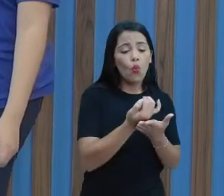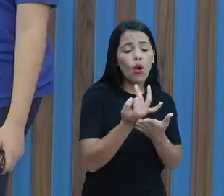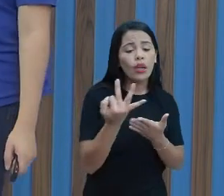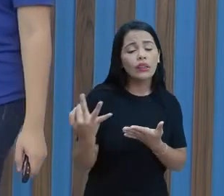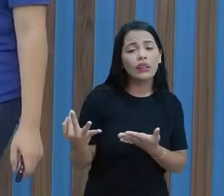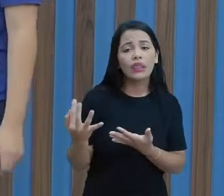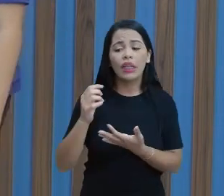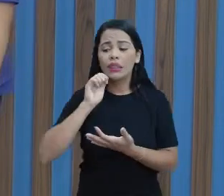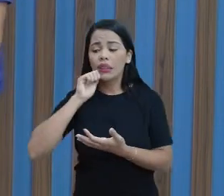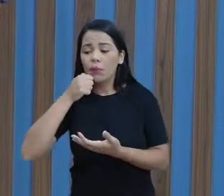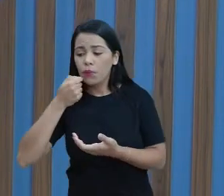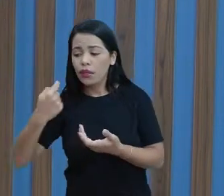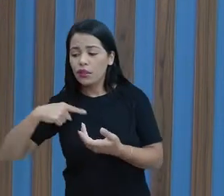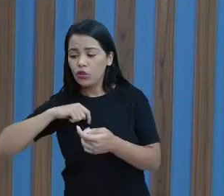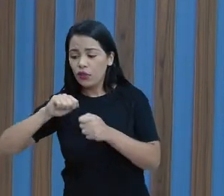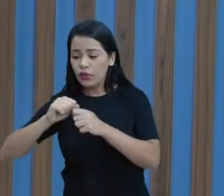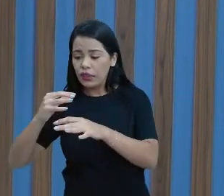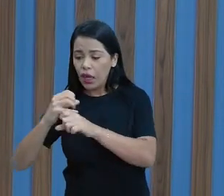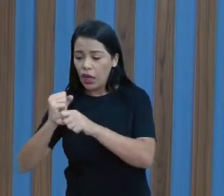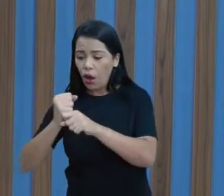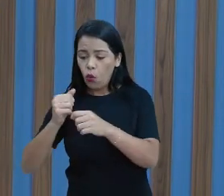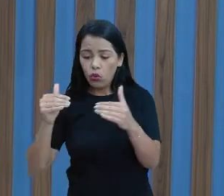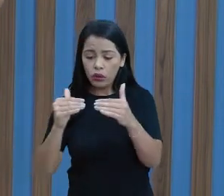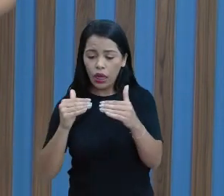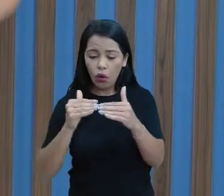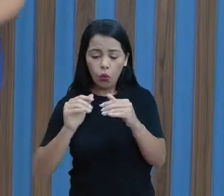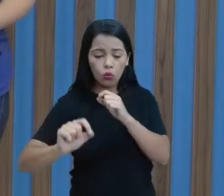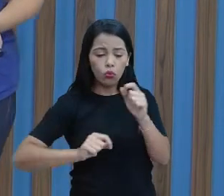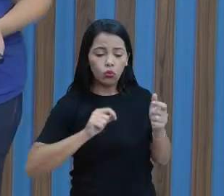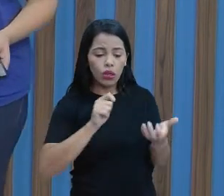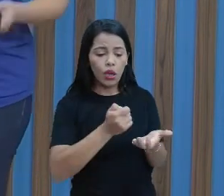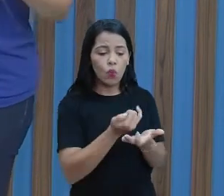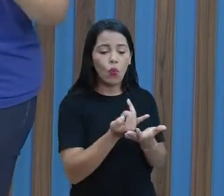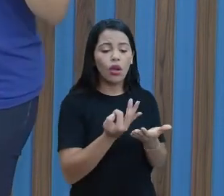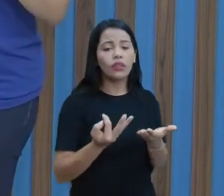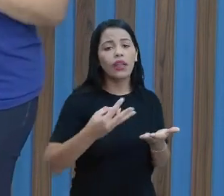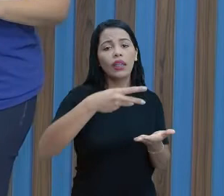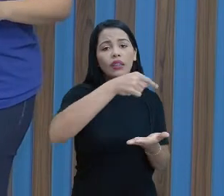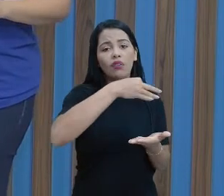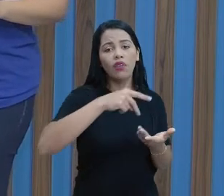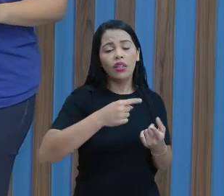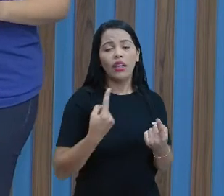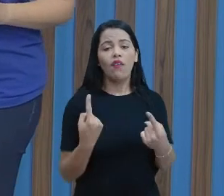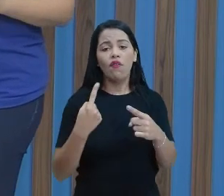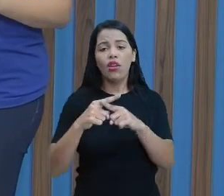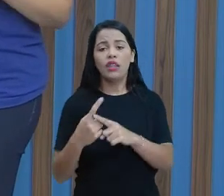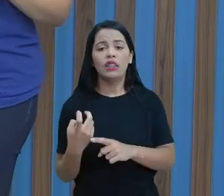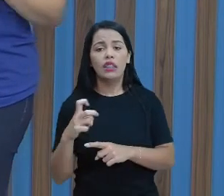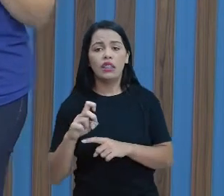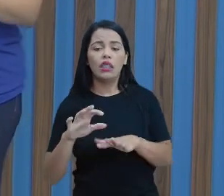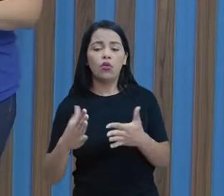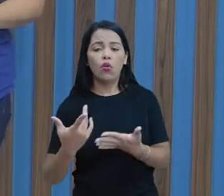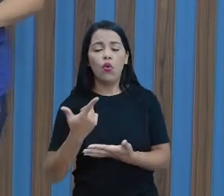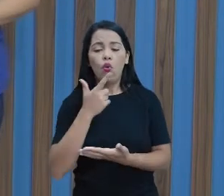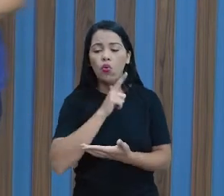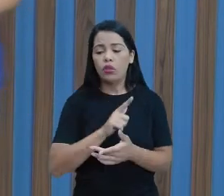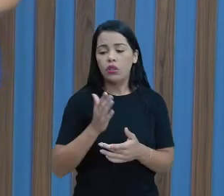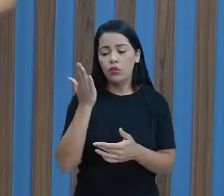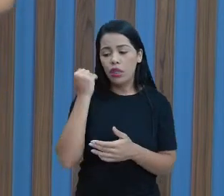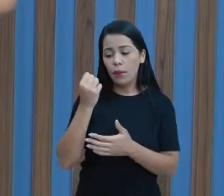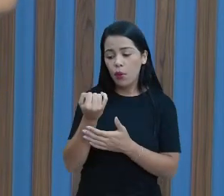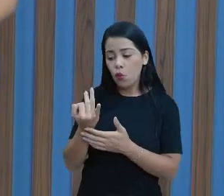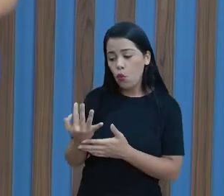com a quantidade de farinhas, né? De porções ali de farinhas, vezes 5. Eu consigo saber quantos pães